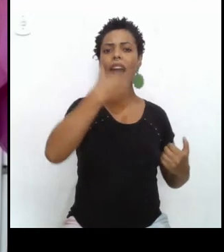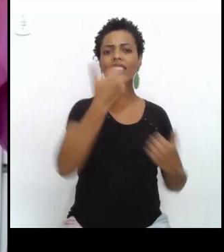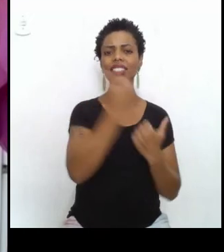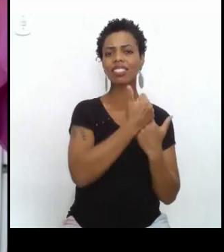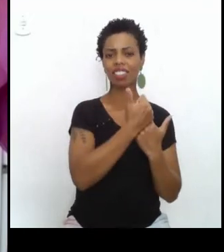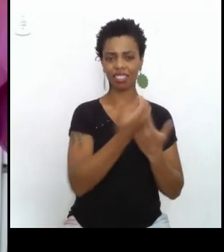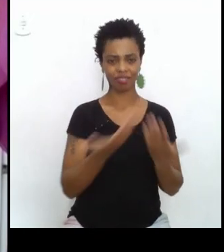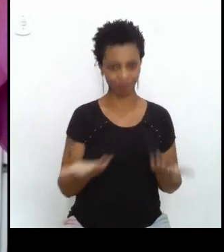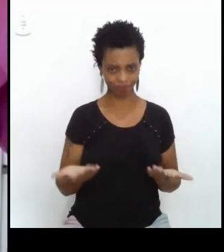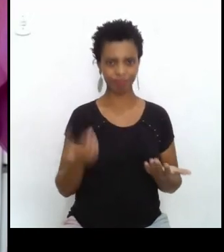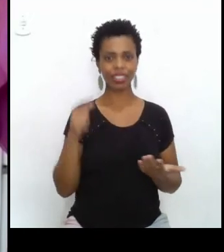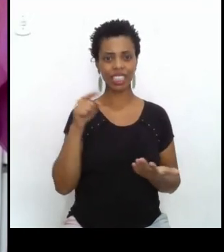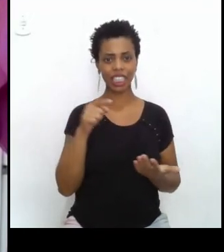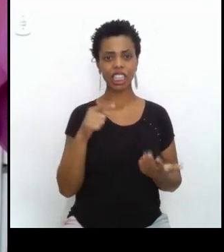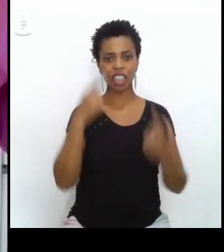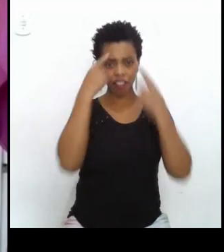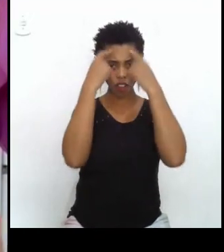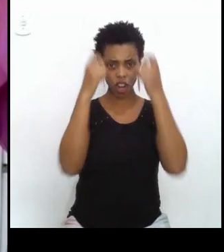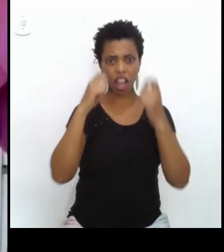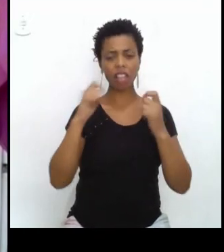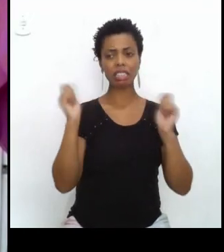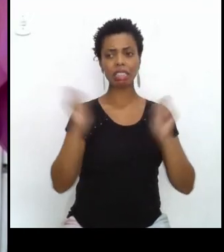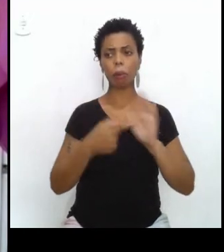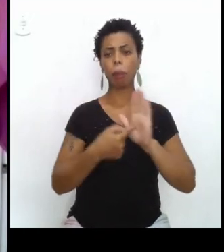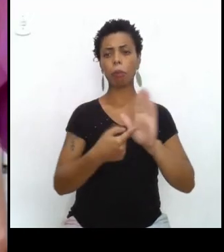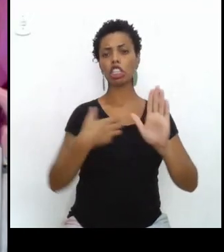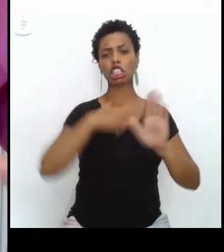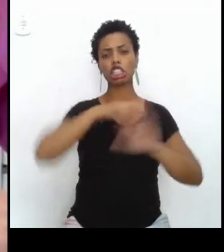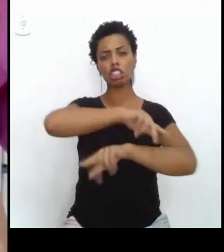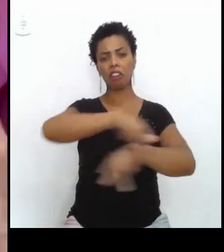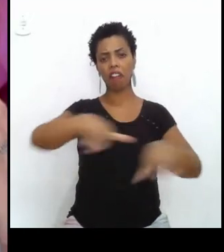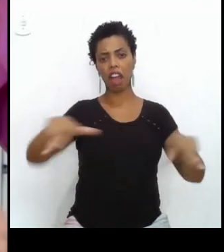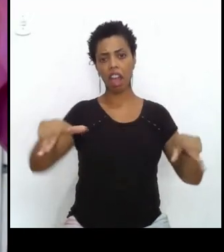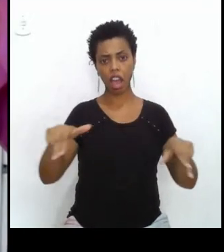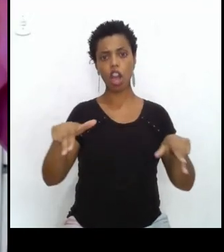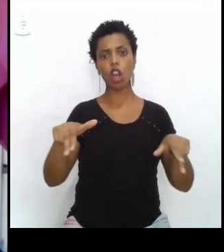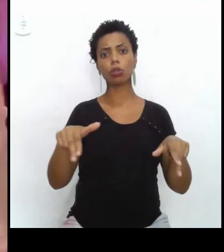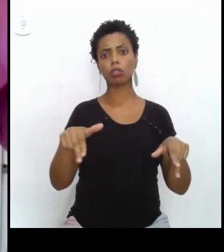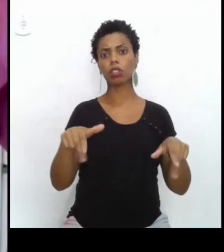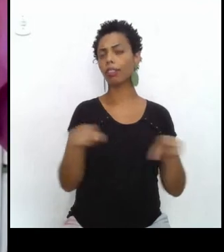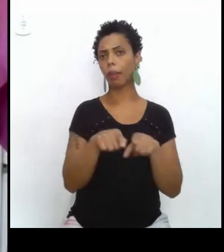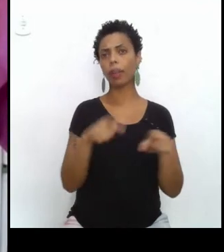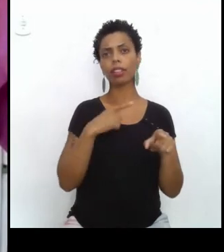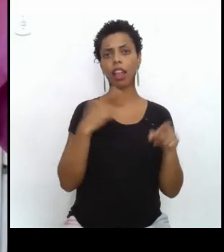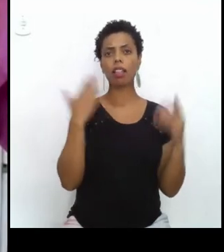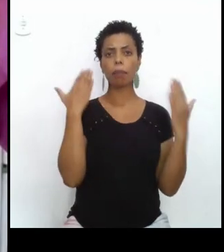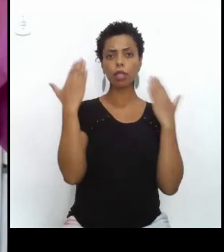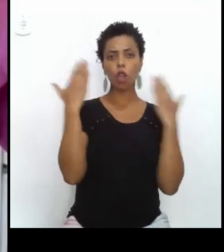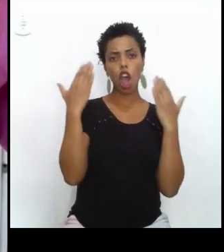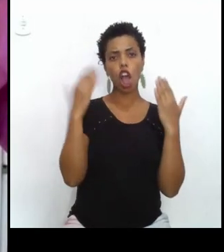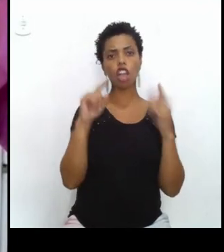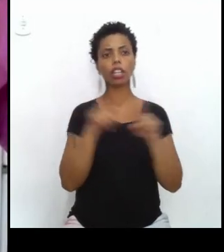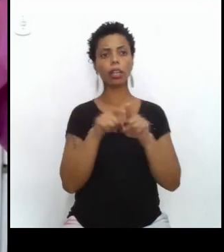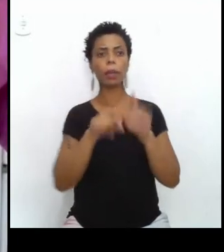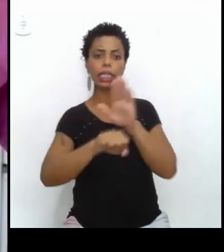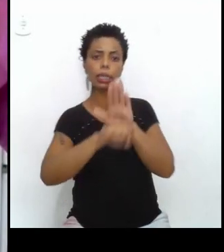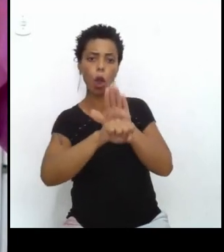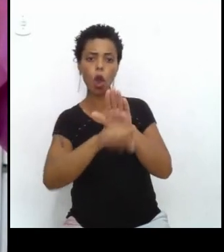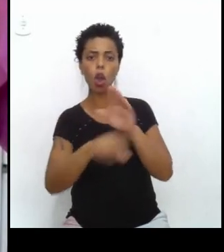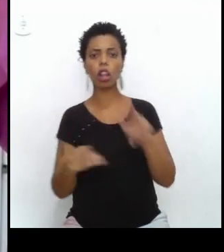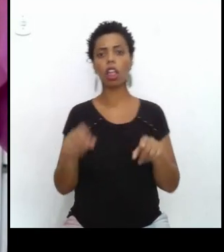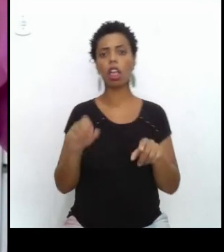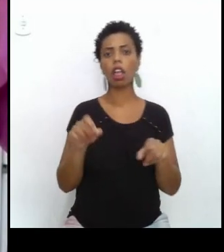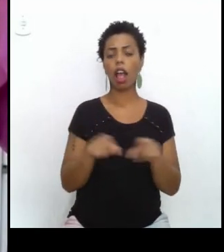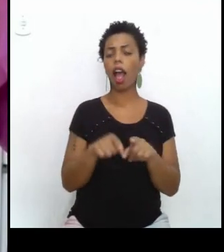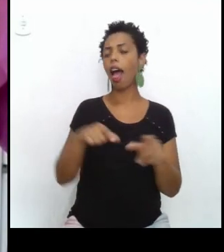manifesta de muitas formas daí a gente está falando de várias formas vezes é psicológica simbólica até que o mina